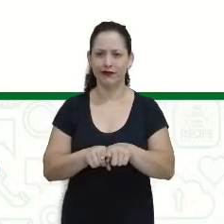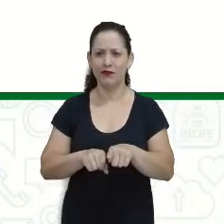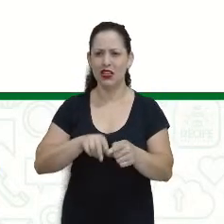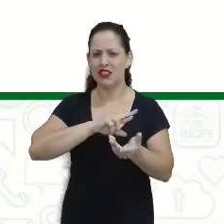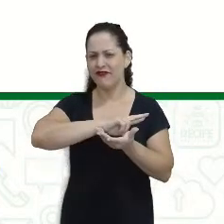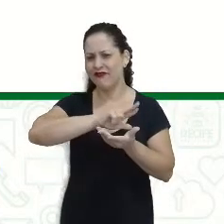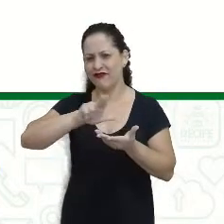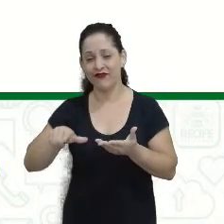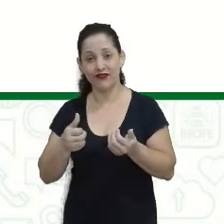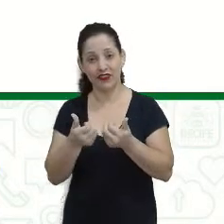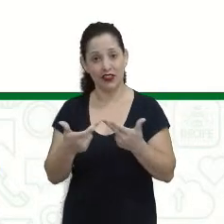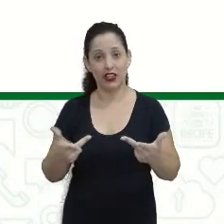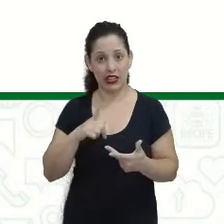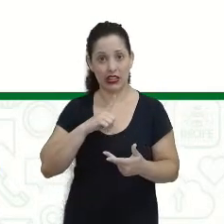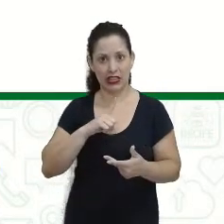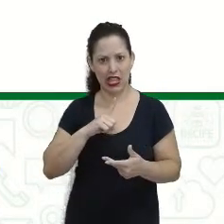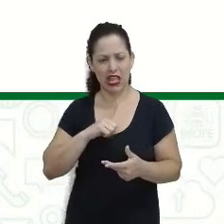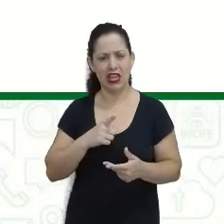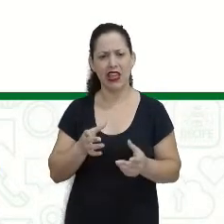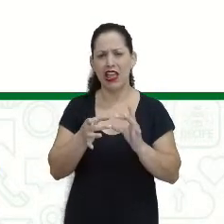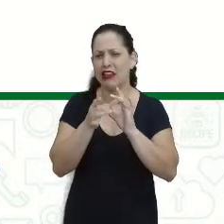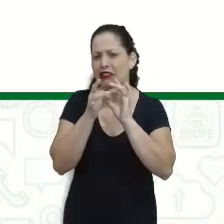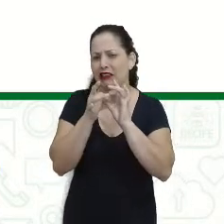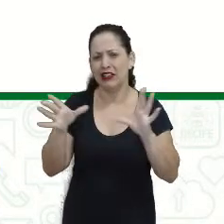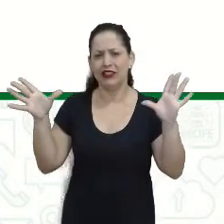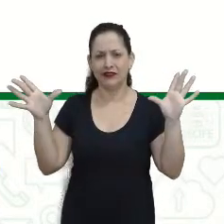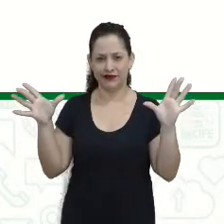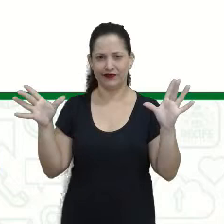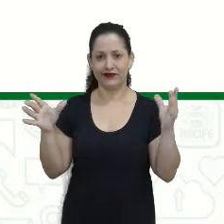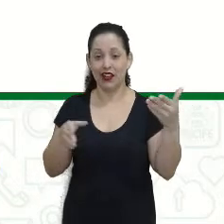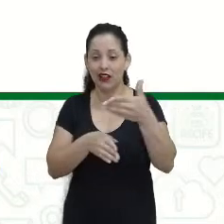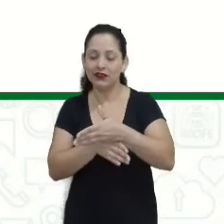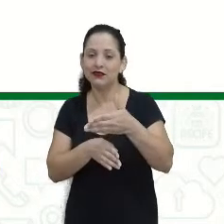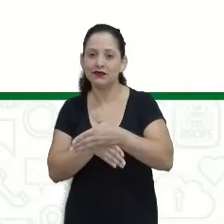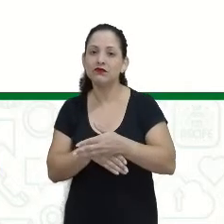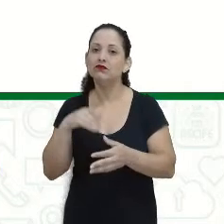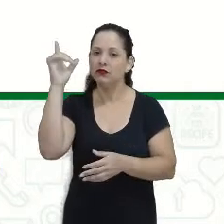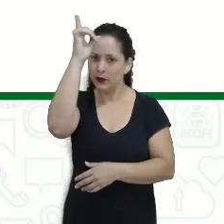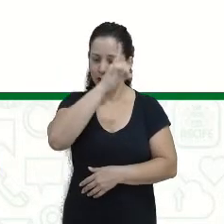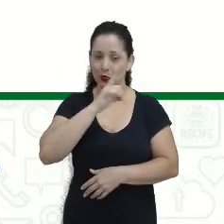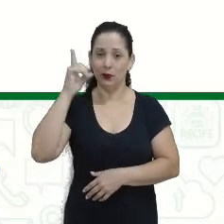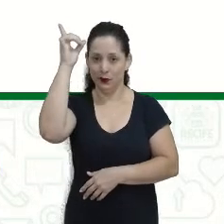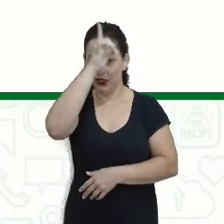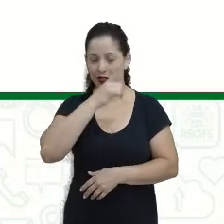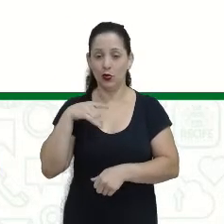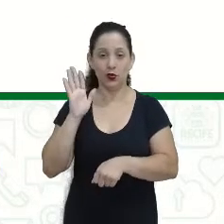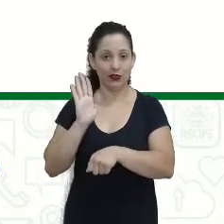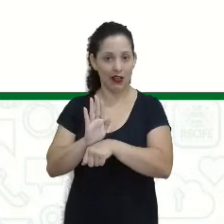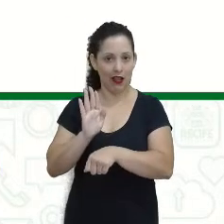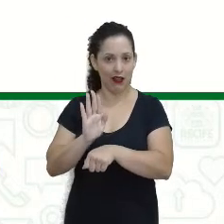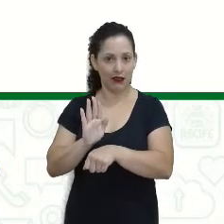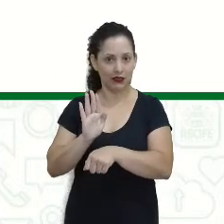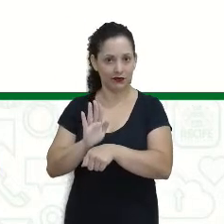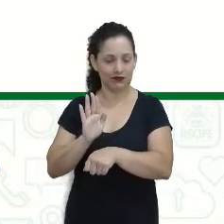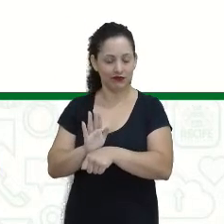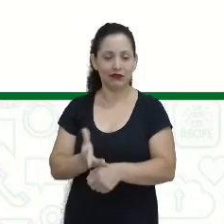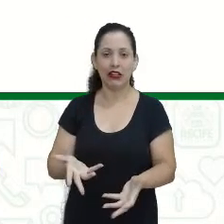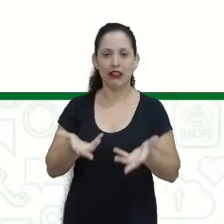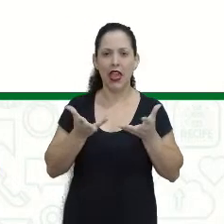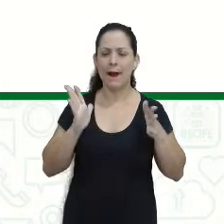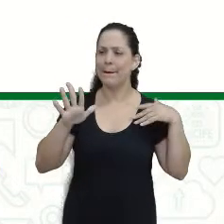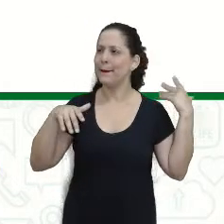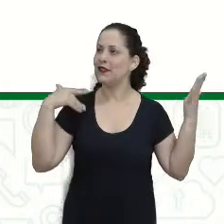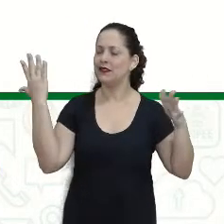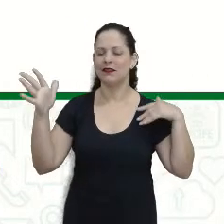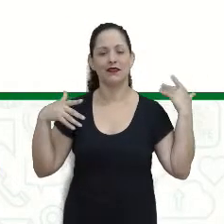vez em quando tem vários eventos, como eu disse, abertos. Então, você pode, um domingo à tarde, se você estiver livre, quiser fazer um passeio, sai